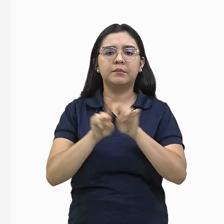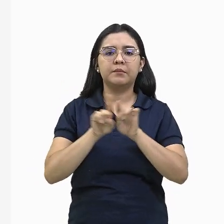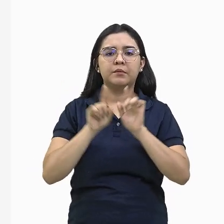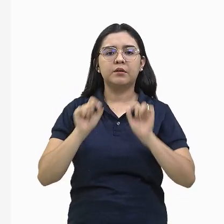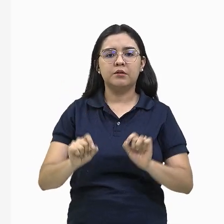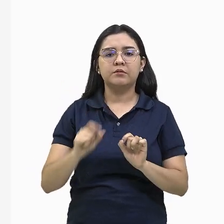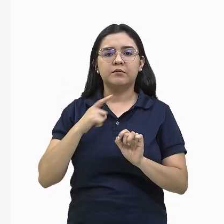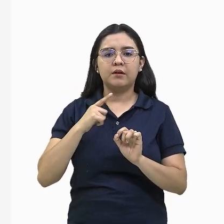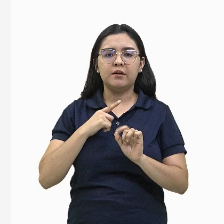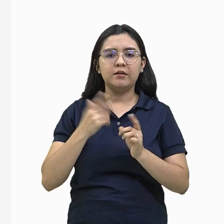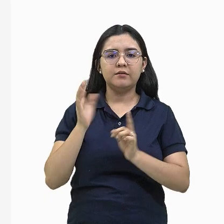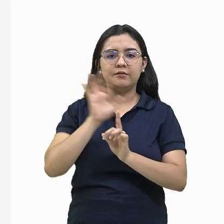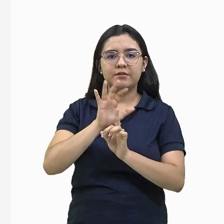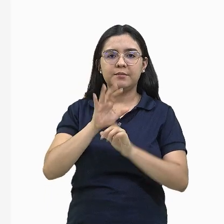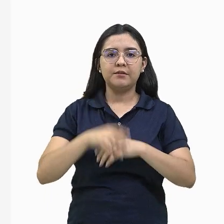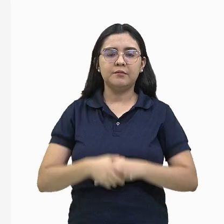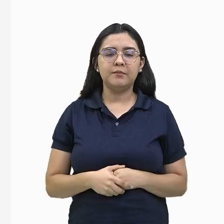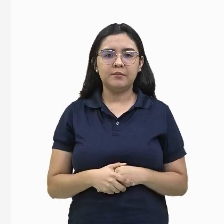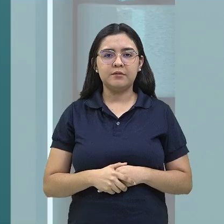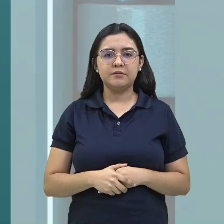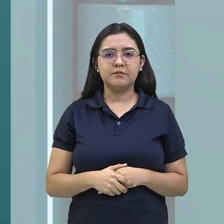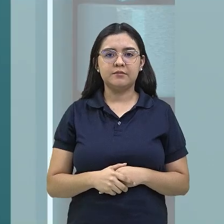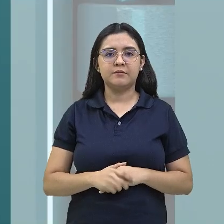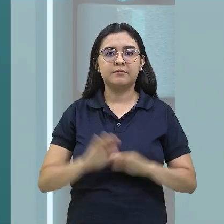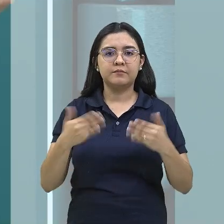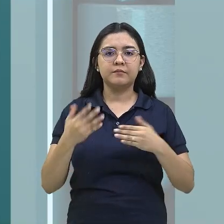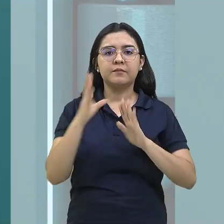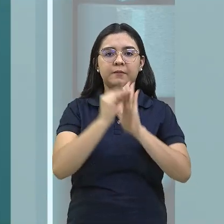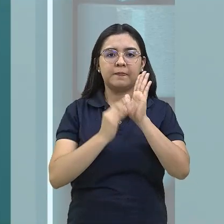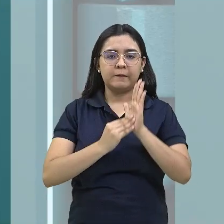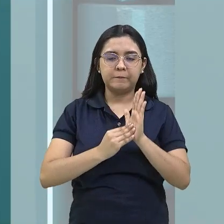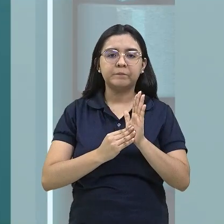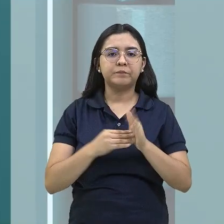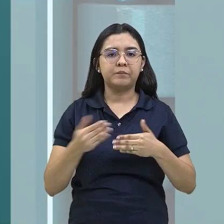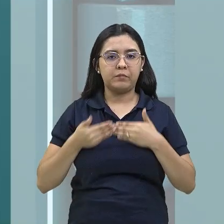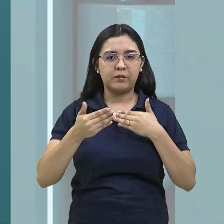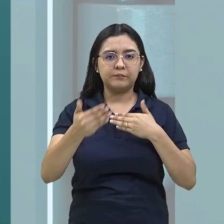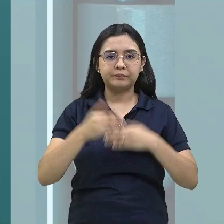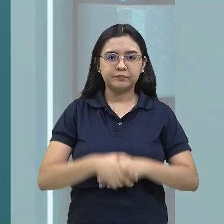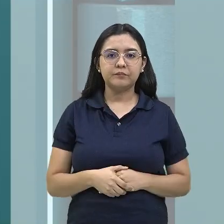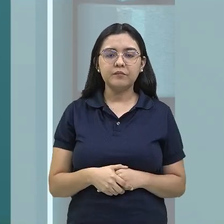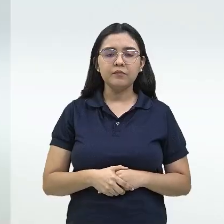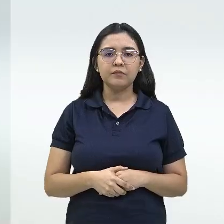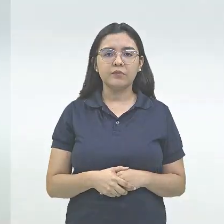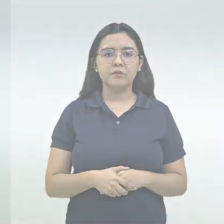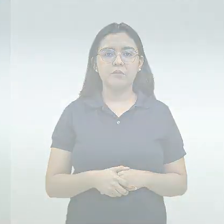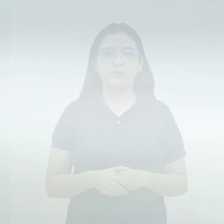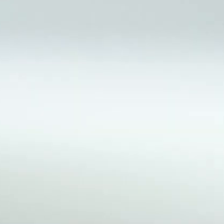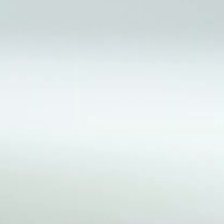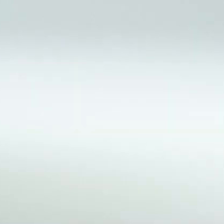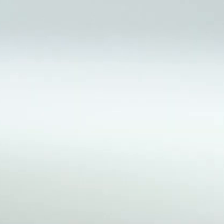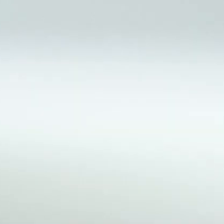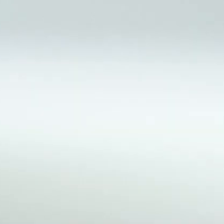e convencimento. Então, esse é o nosso conteúdo e vamos à nossa aula.